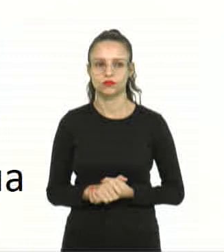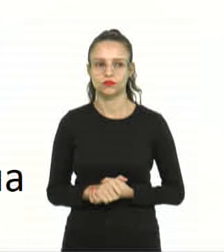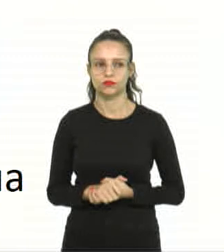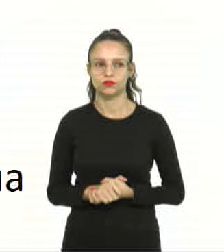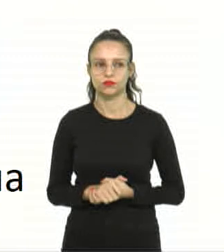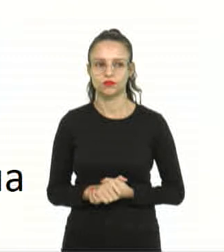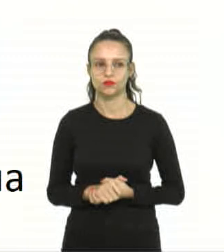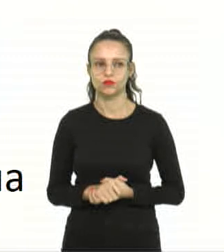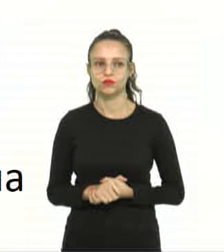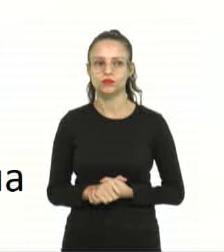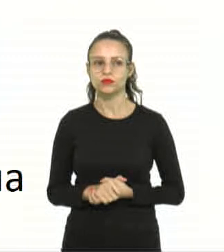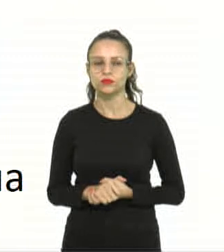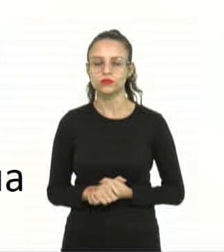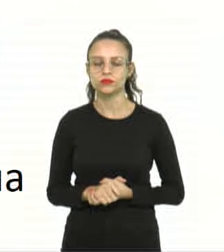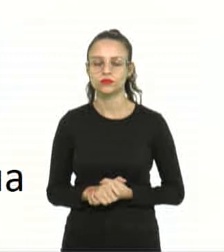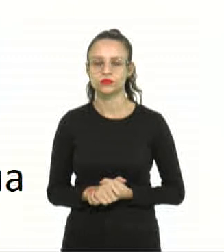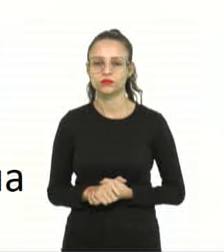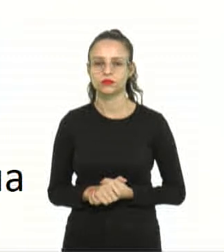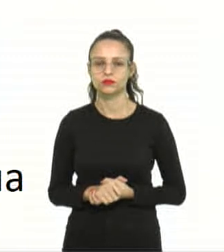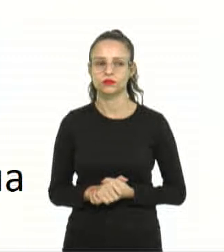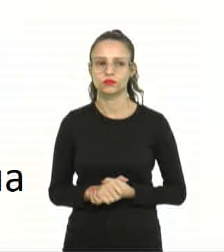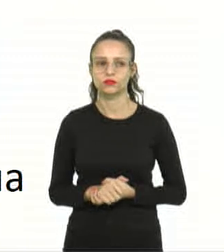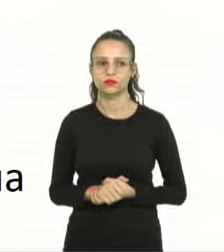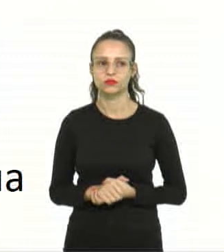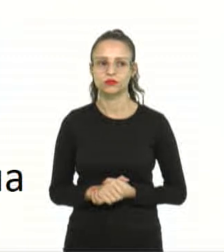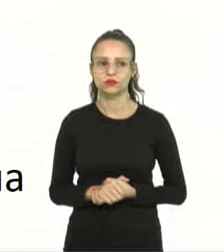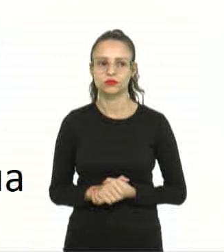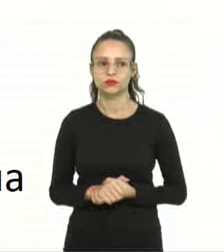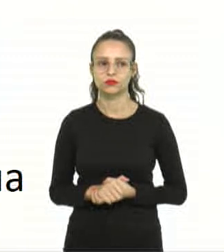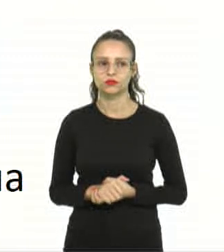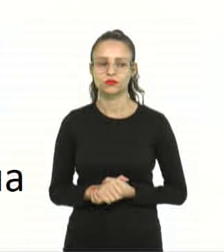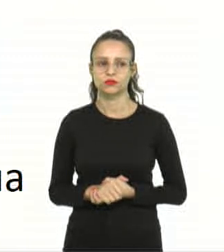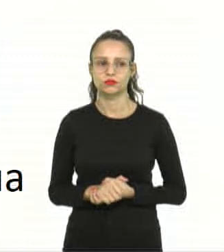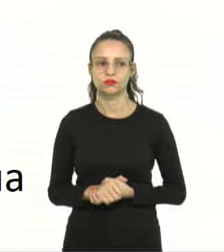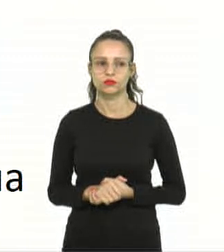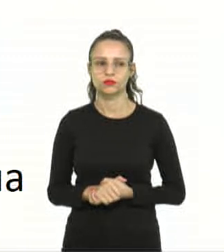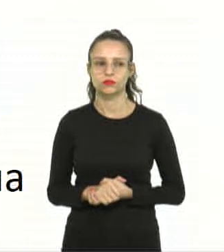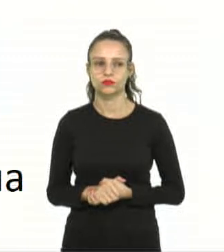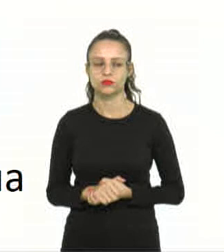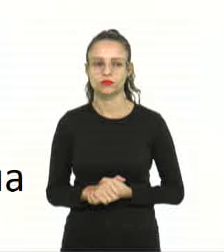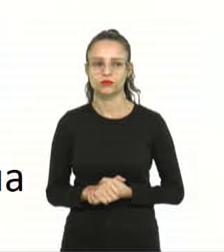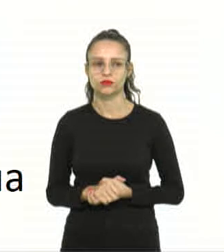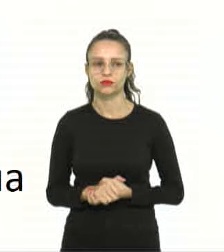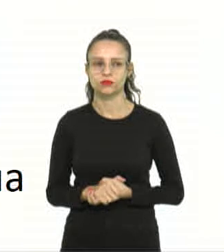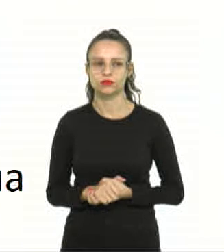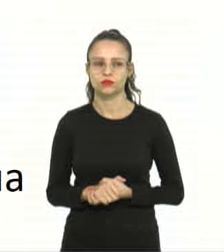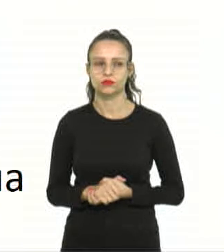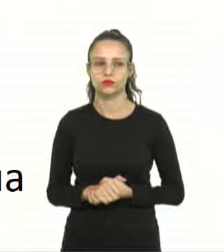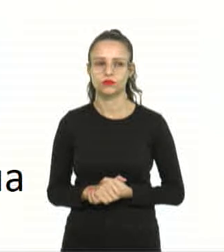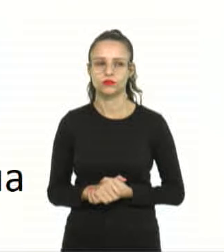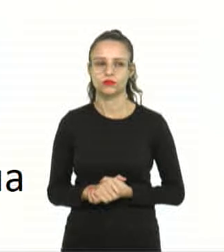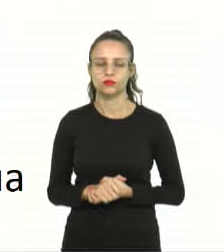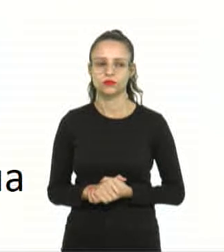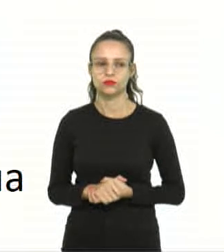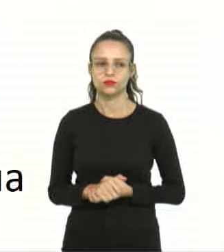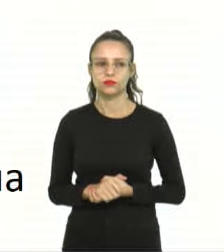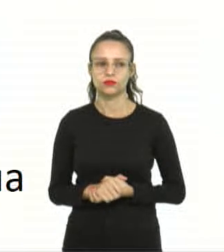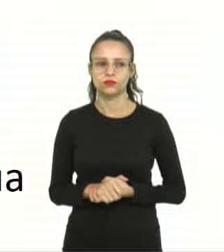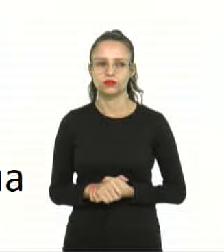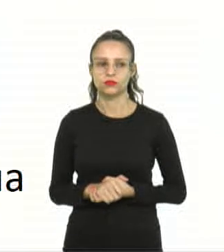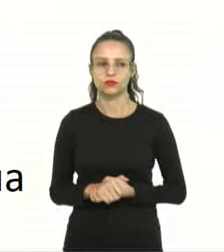em uma representação à escala del nacimiento de Jesucristo. Outro elemento muito popular em